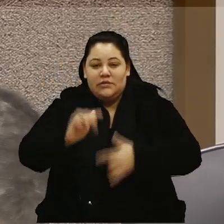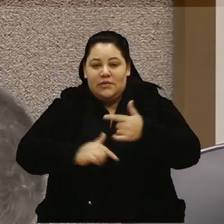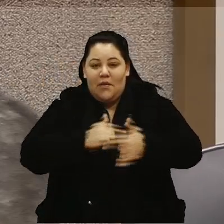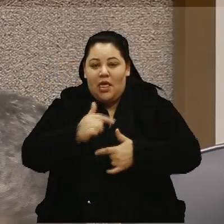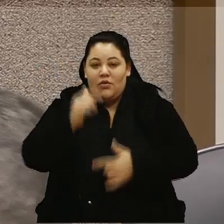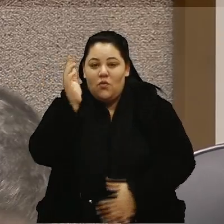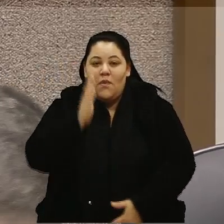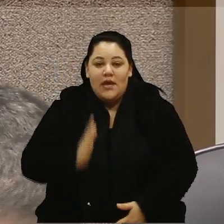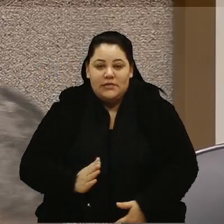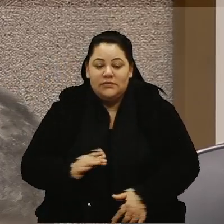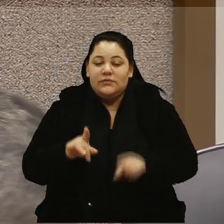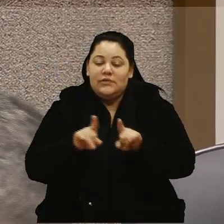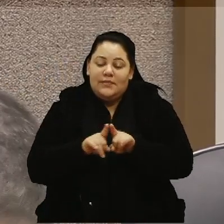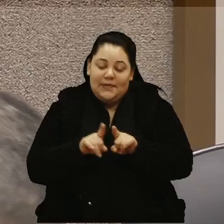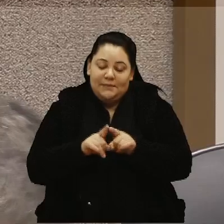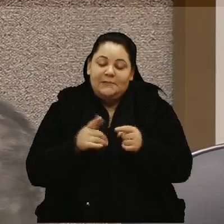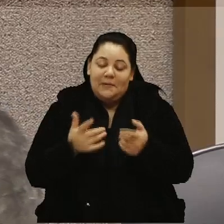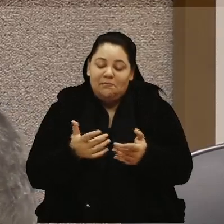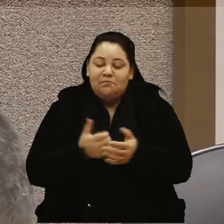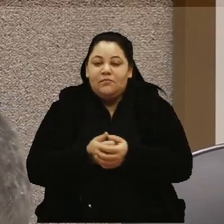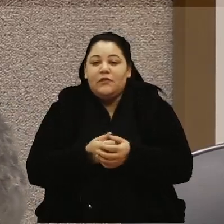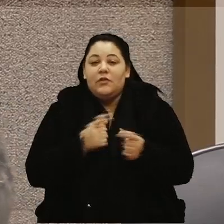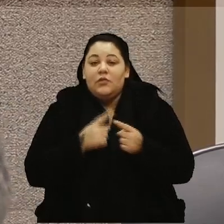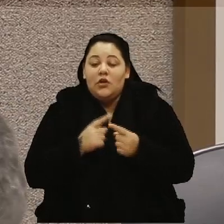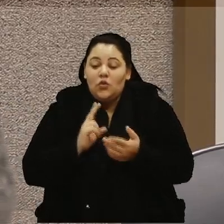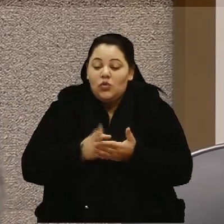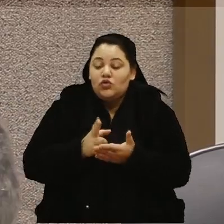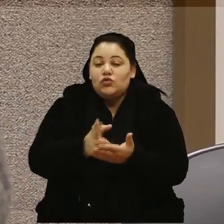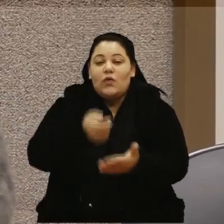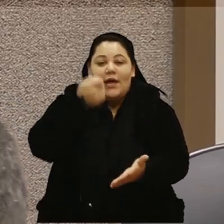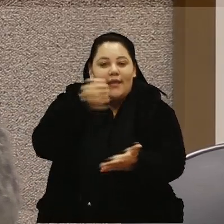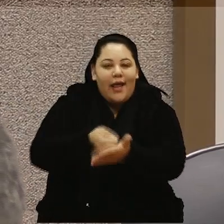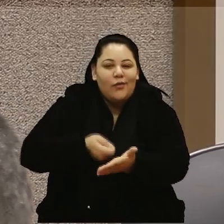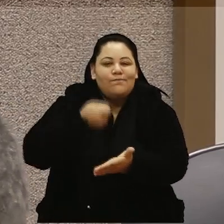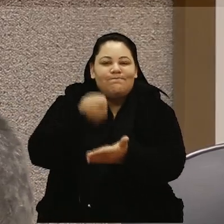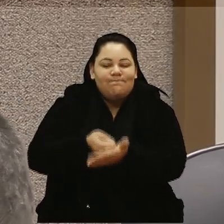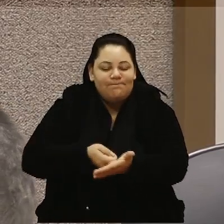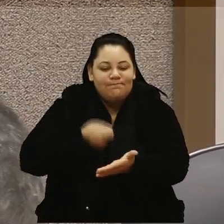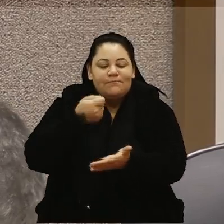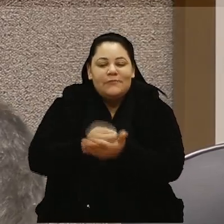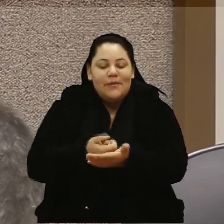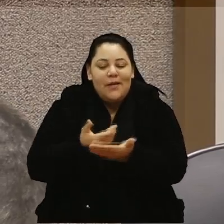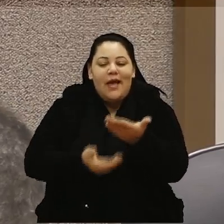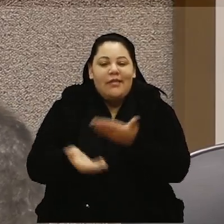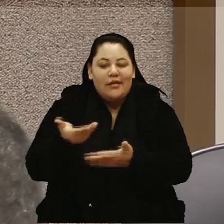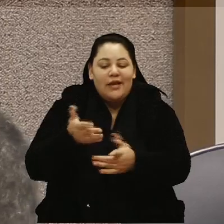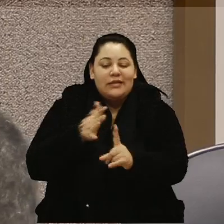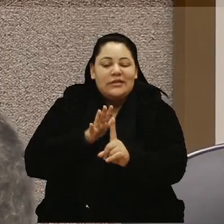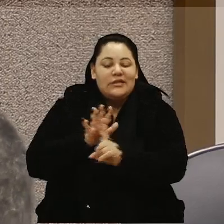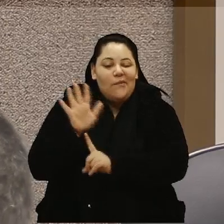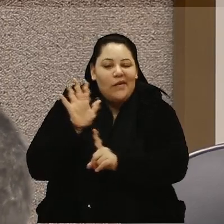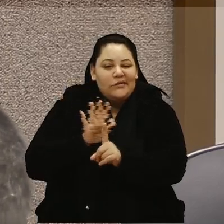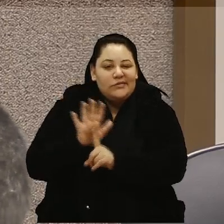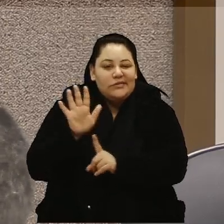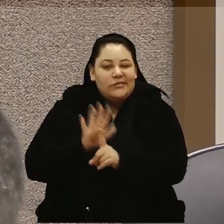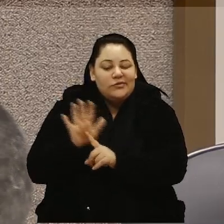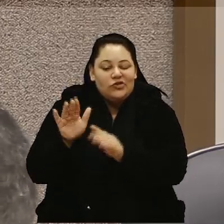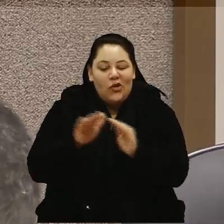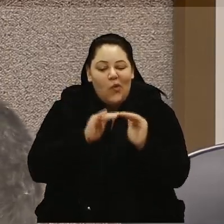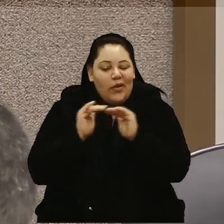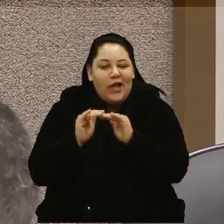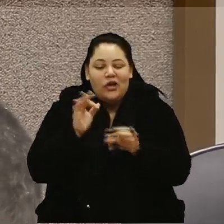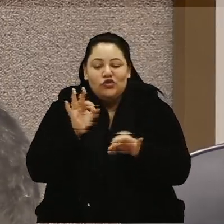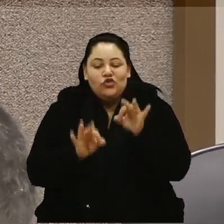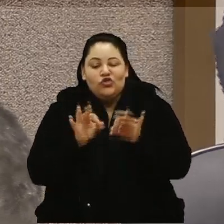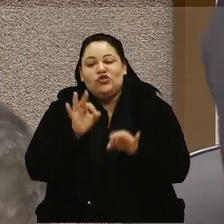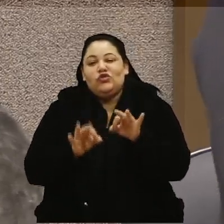Brasil, no sentido de continuar na luta aí por essas demandas tão caras, né, de igualdade, de justiça